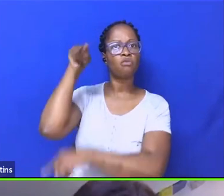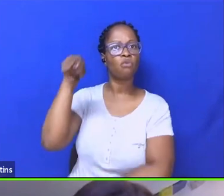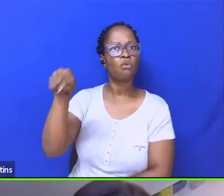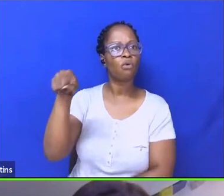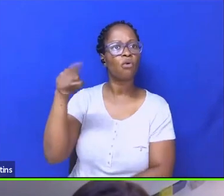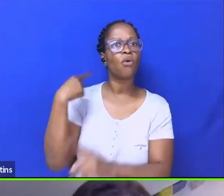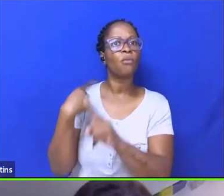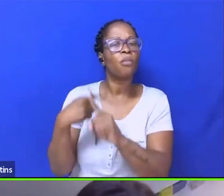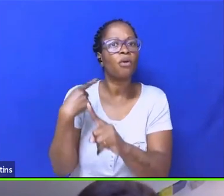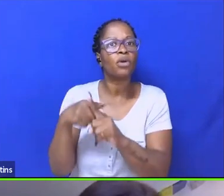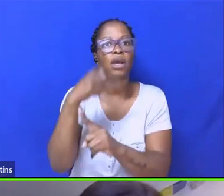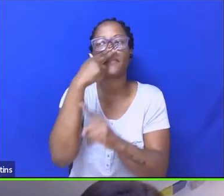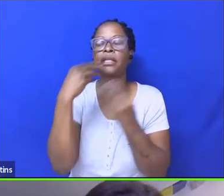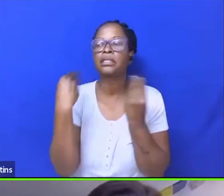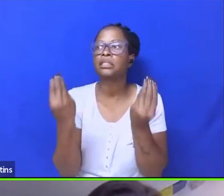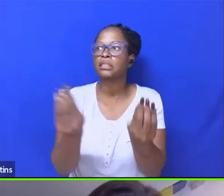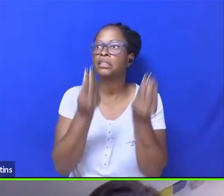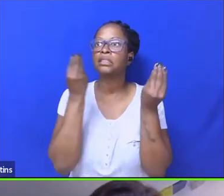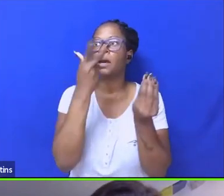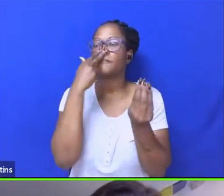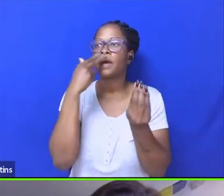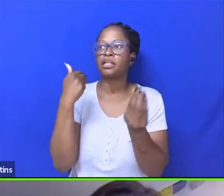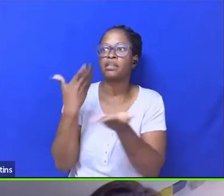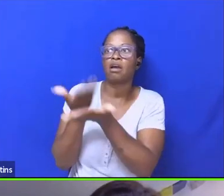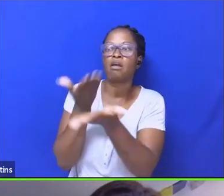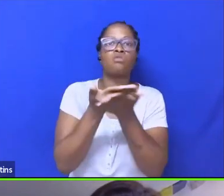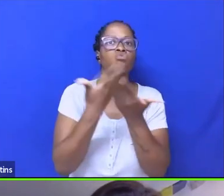uma rede de apoio com três meninos pequenos